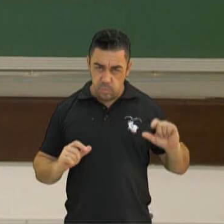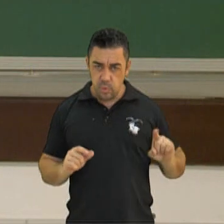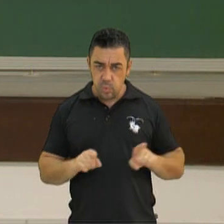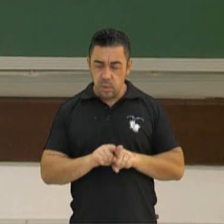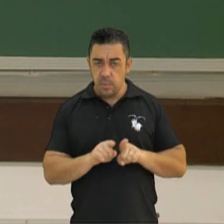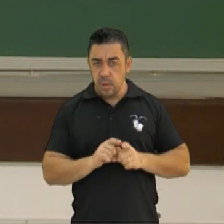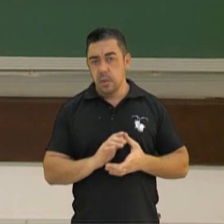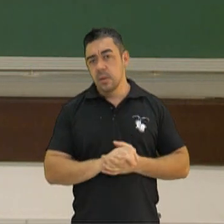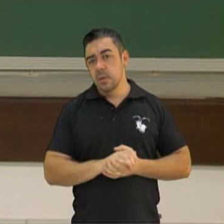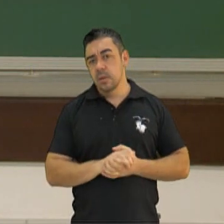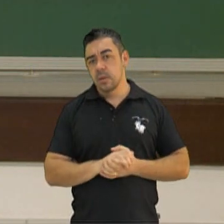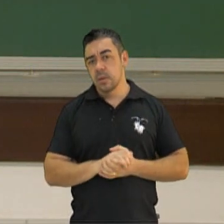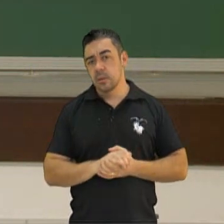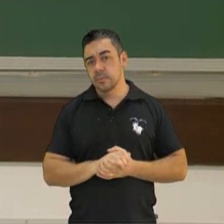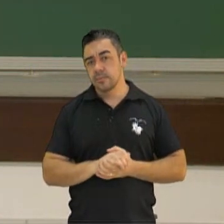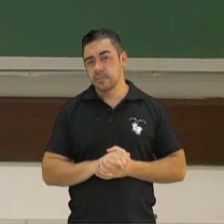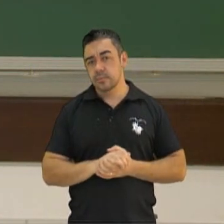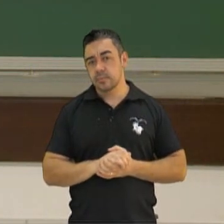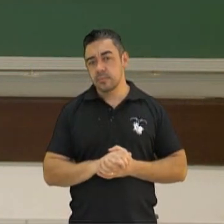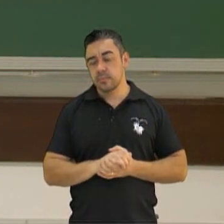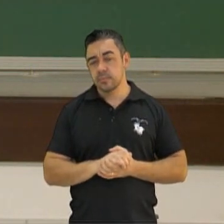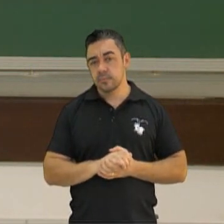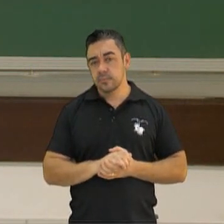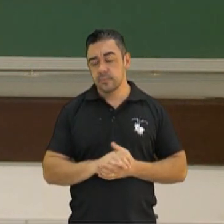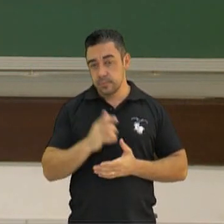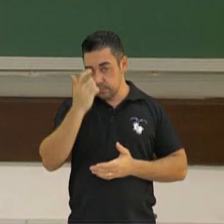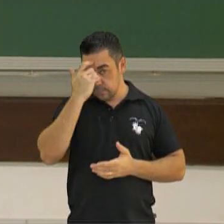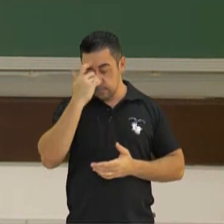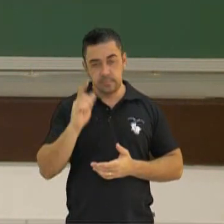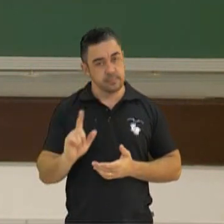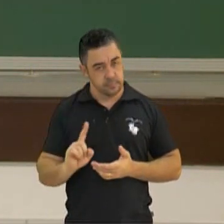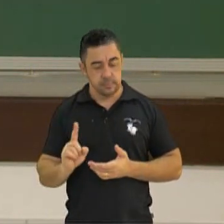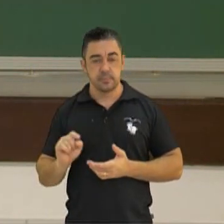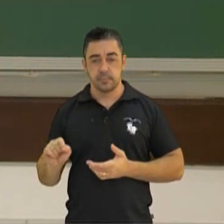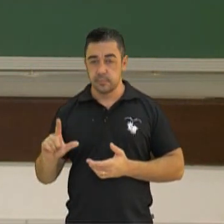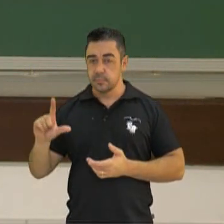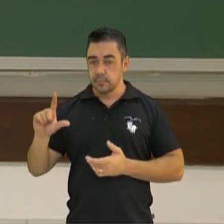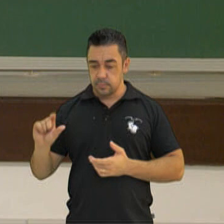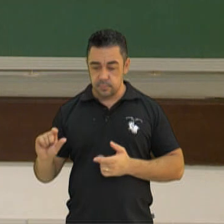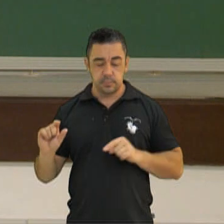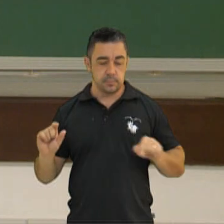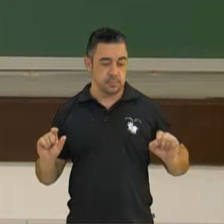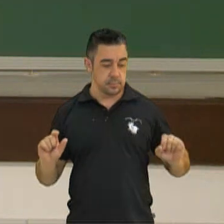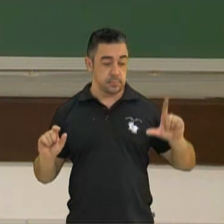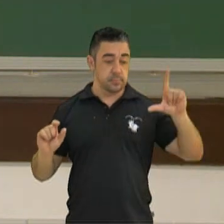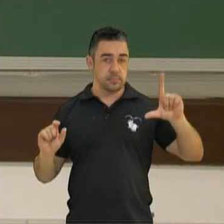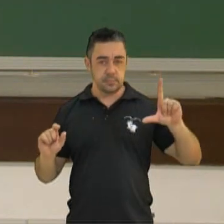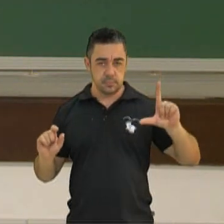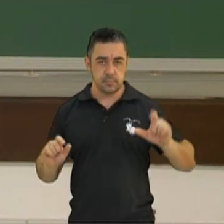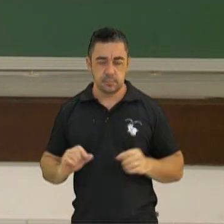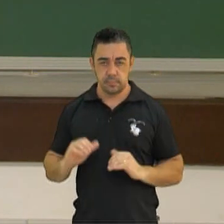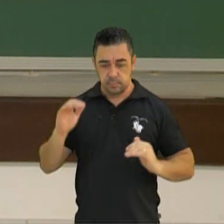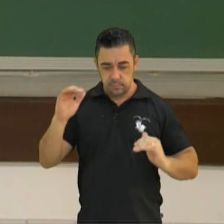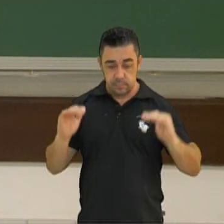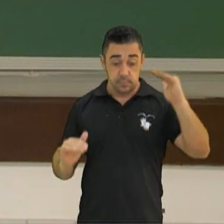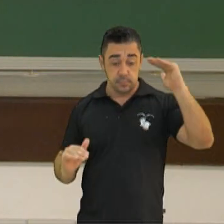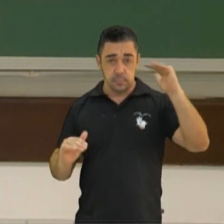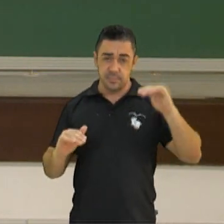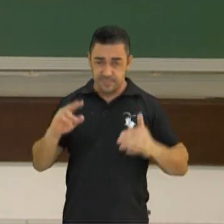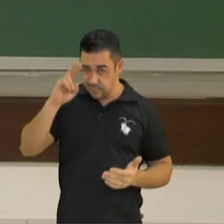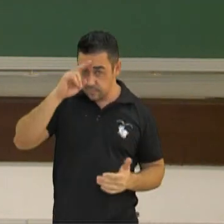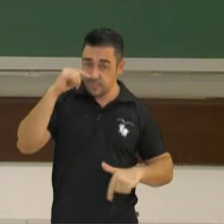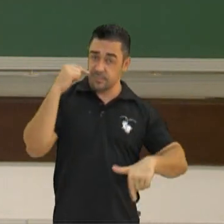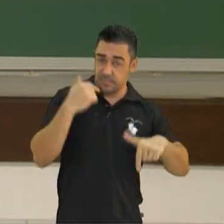diminuir? Tic-tac, tic-tac. Não, né? Tem que aumentar. É de novo aquela história de